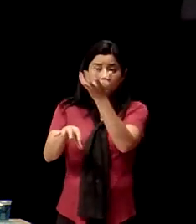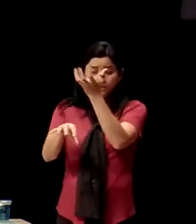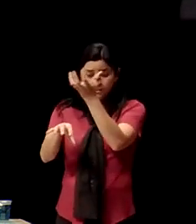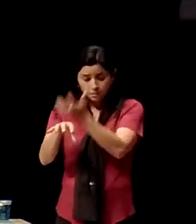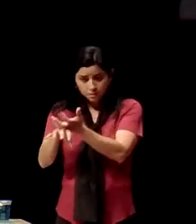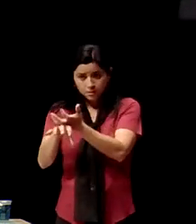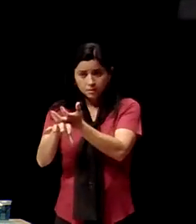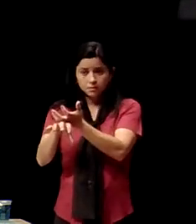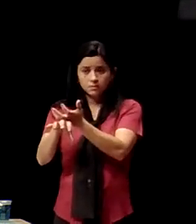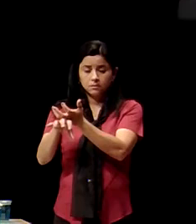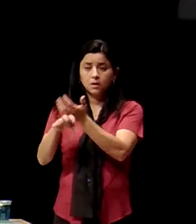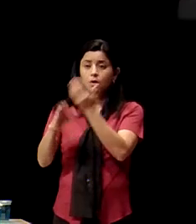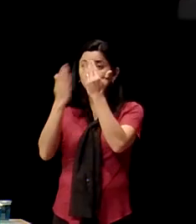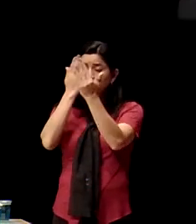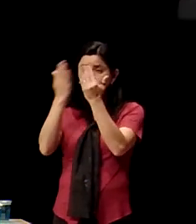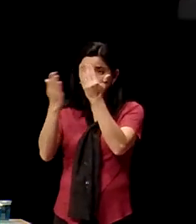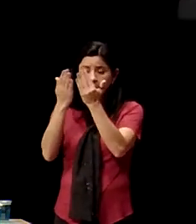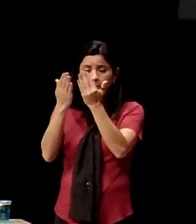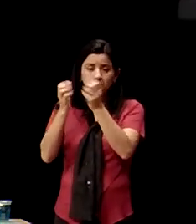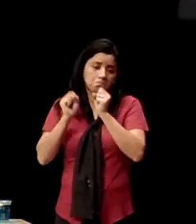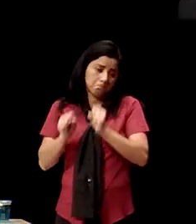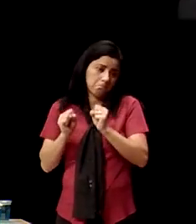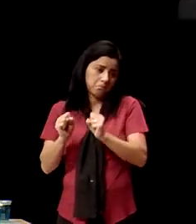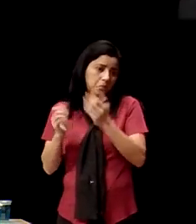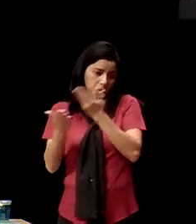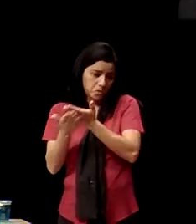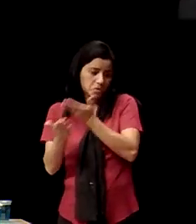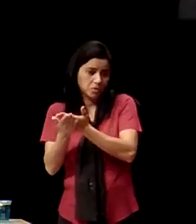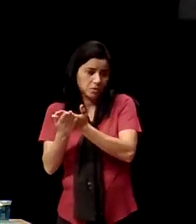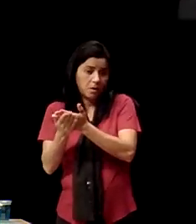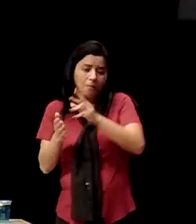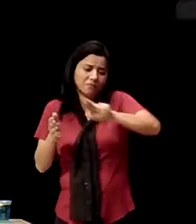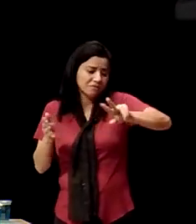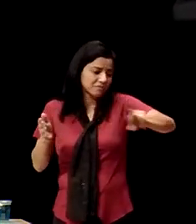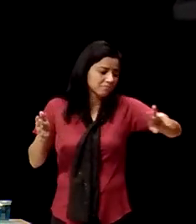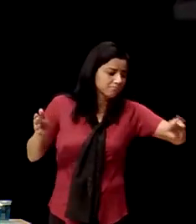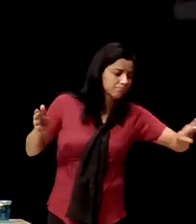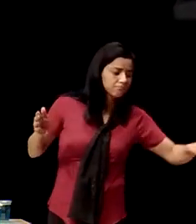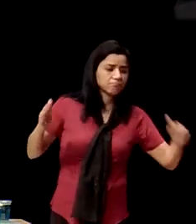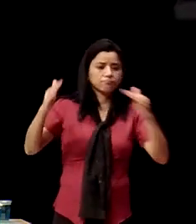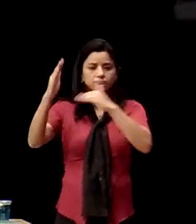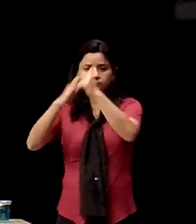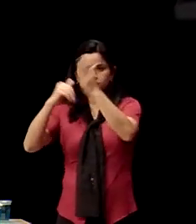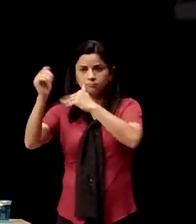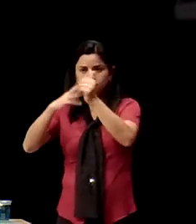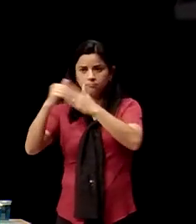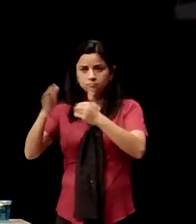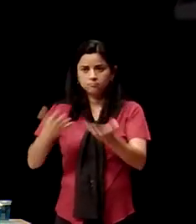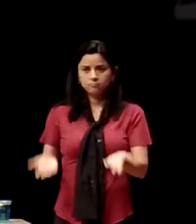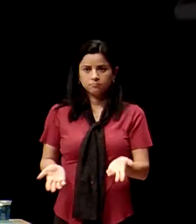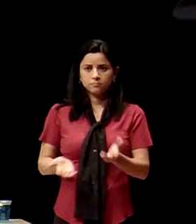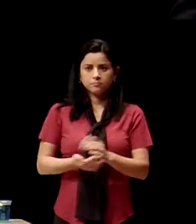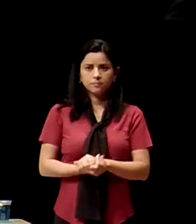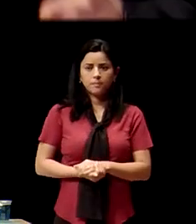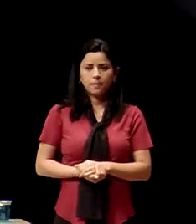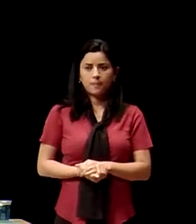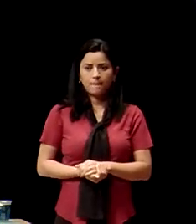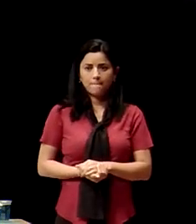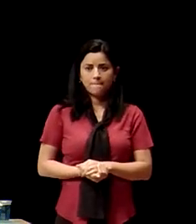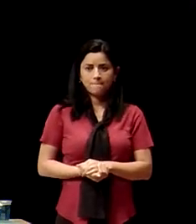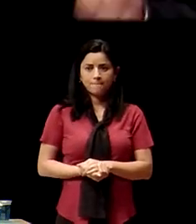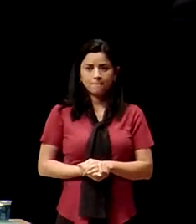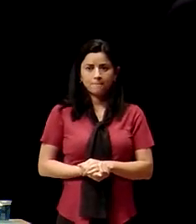da psicologia que pode ser estudada por muitos profissionais. And different professional fields can benefit